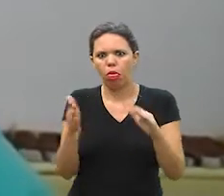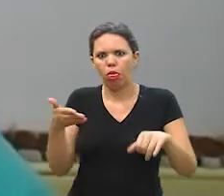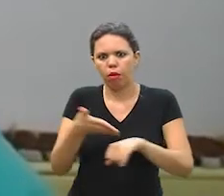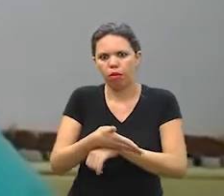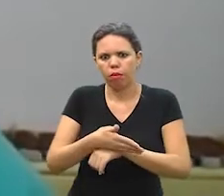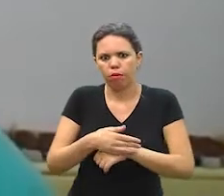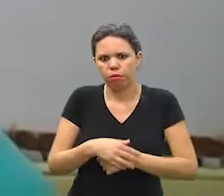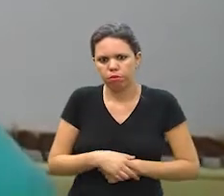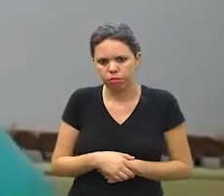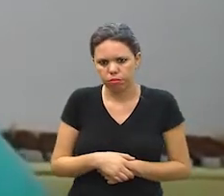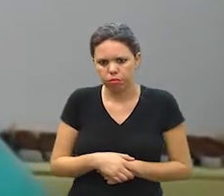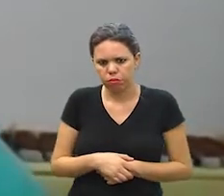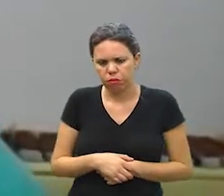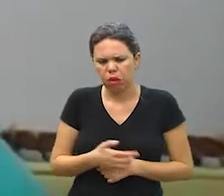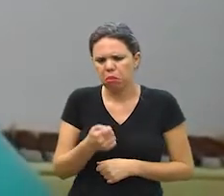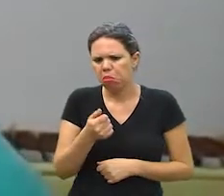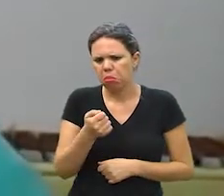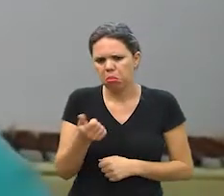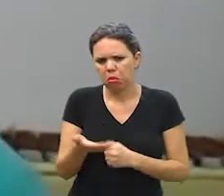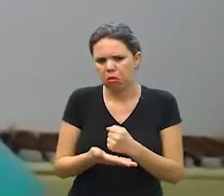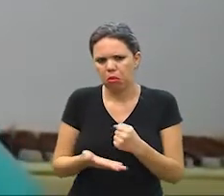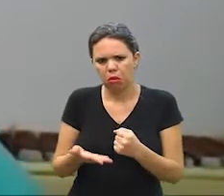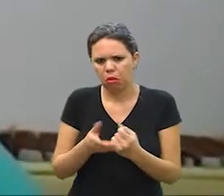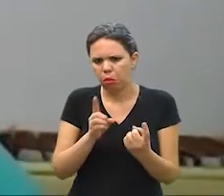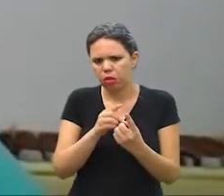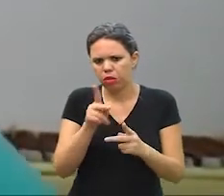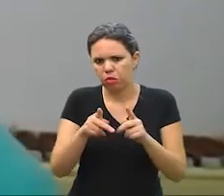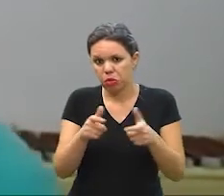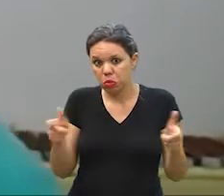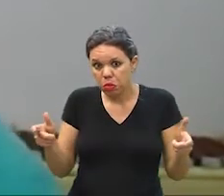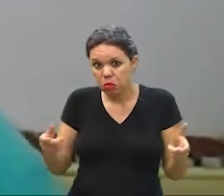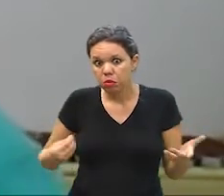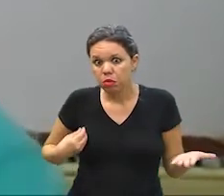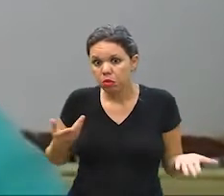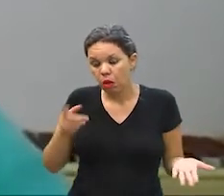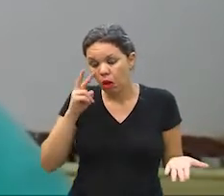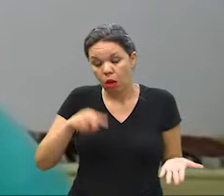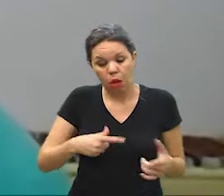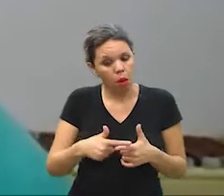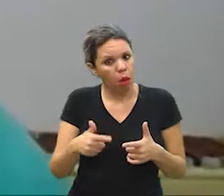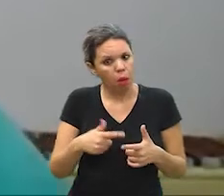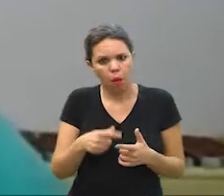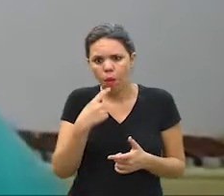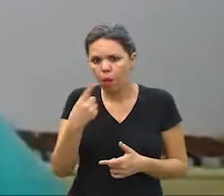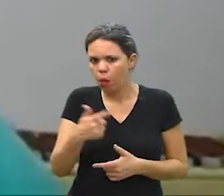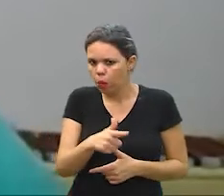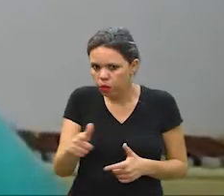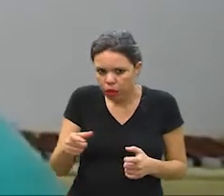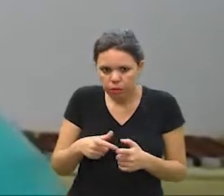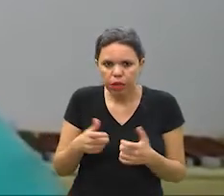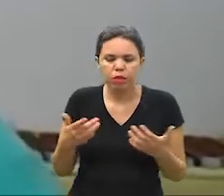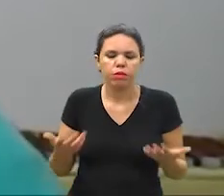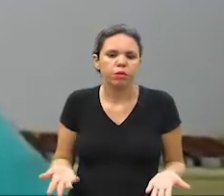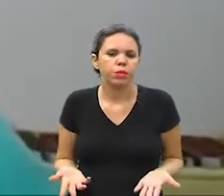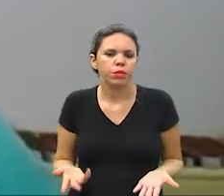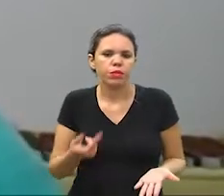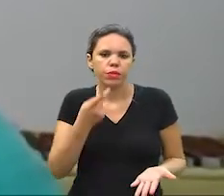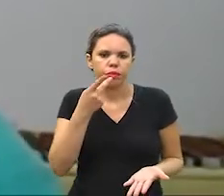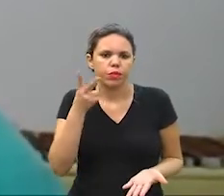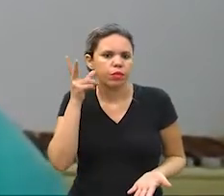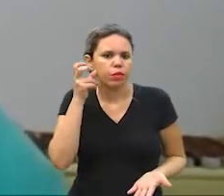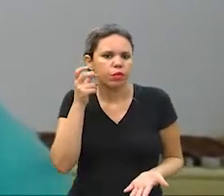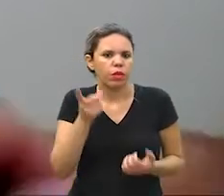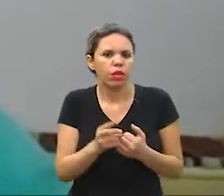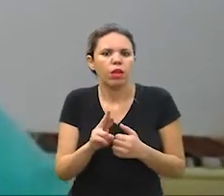entrada, entende? Isso é muito pouco para atender a população que nós estamos. E veja, não é problema que Campinas não tem médico. Aí eu queria ouvir a